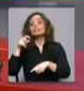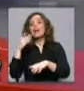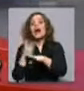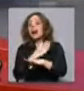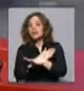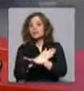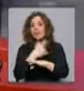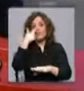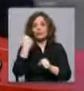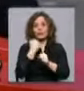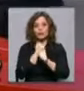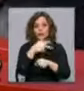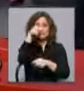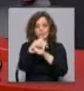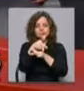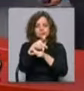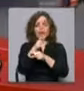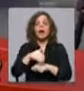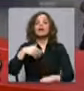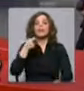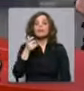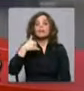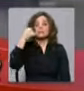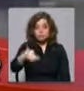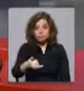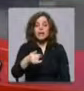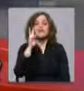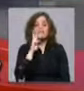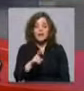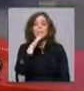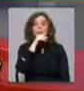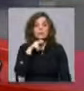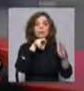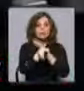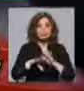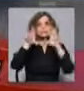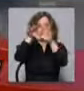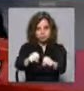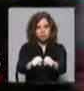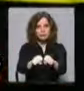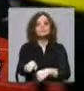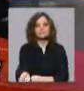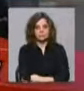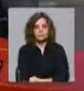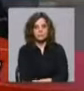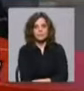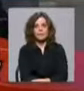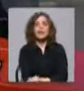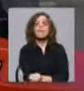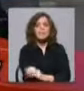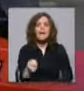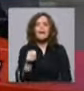depois, vê-se a entrada da polícia e a detenção do suspeito. Até ao momento, não se sabe quem